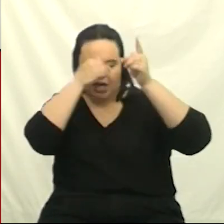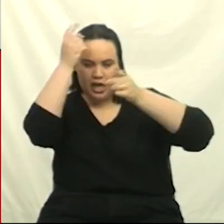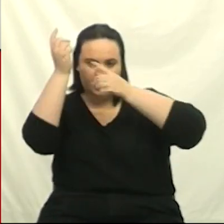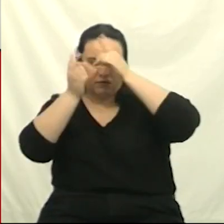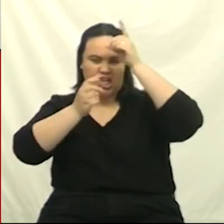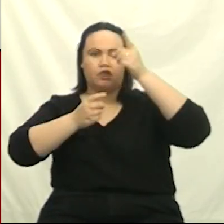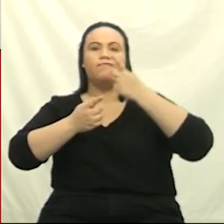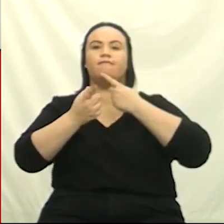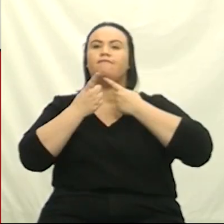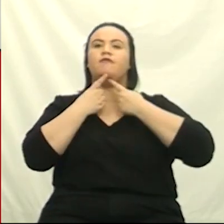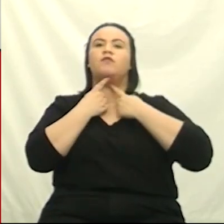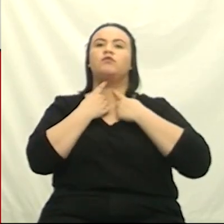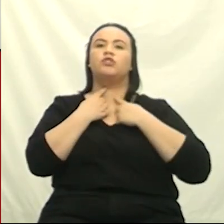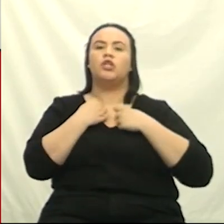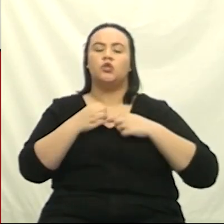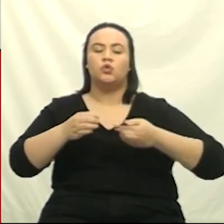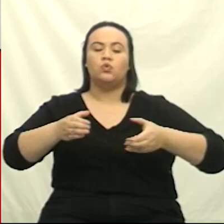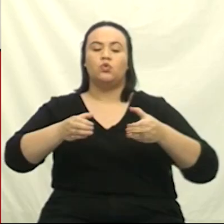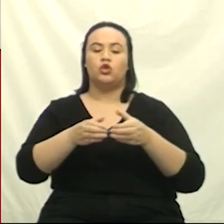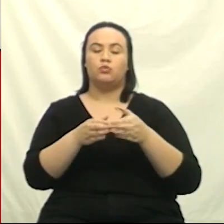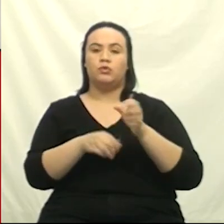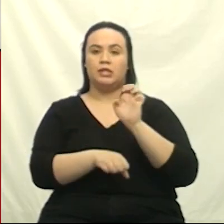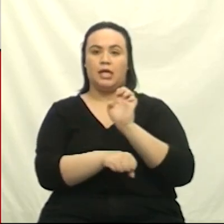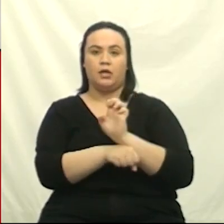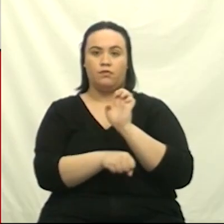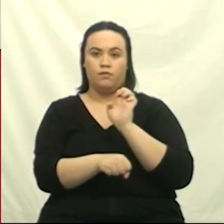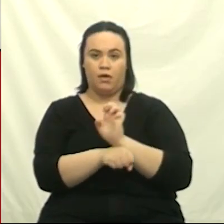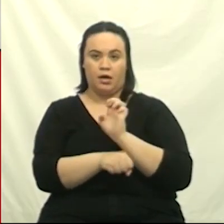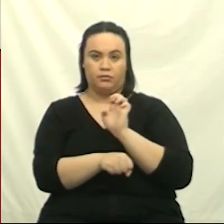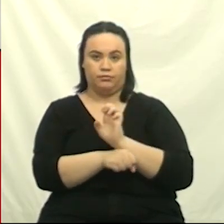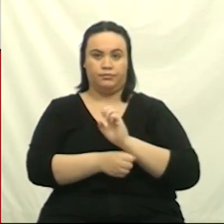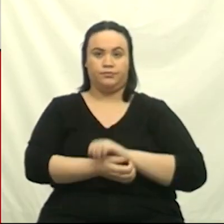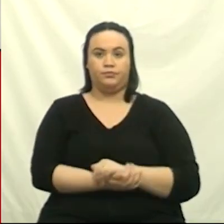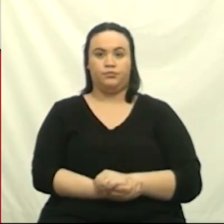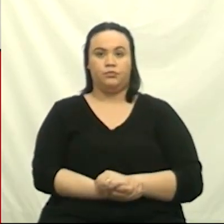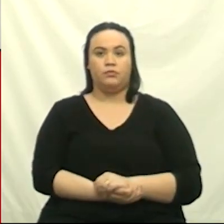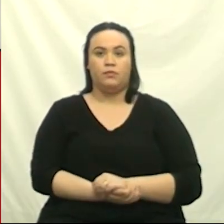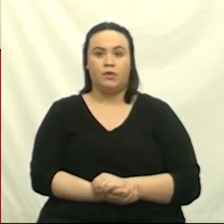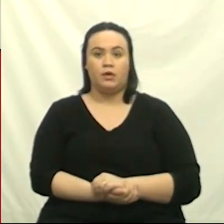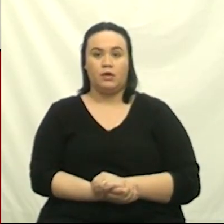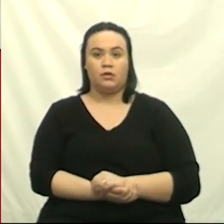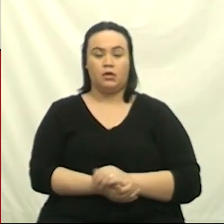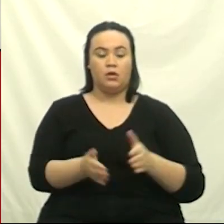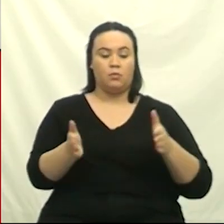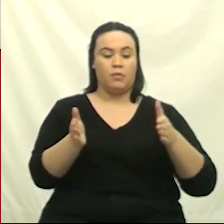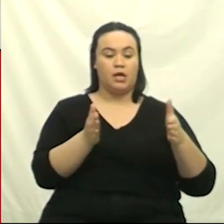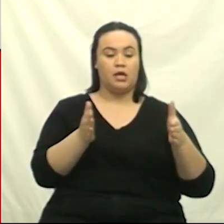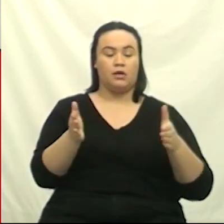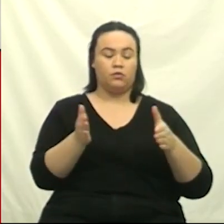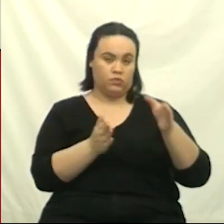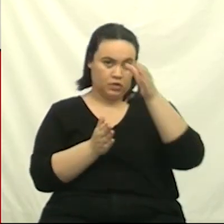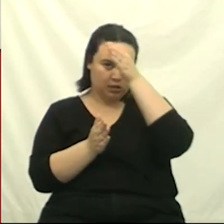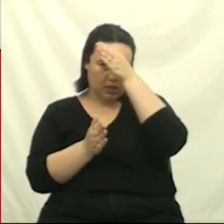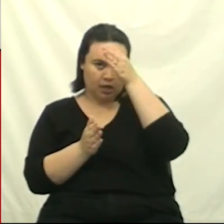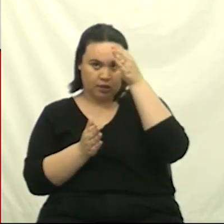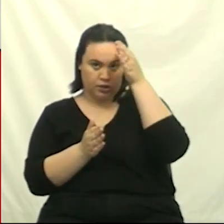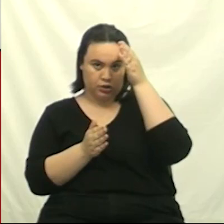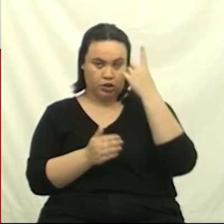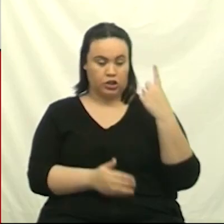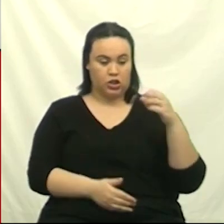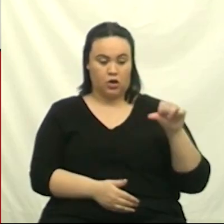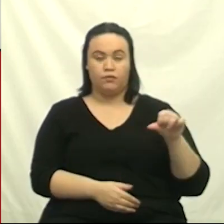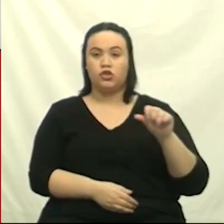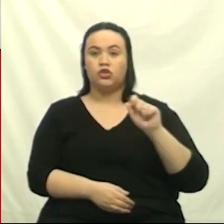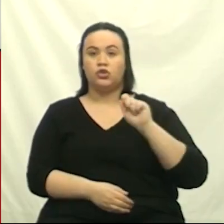empenho na etapa estadual da Olimpíada brasileira de robótica ocorrida em Criciúma no dia 19 de agosto